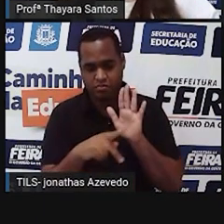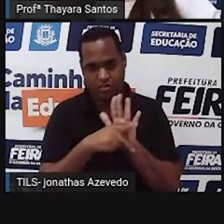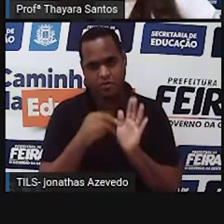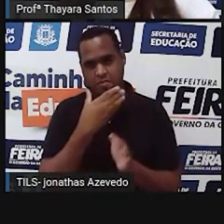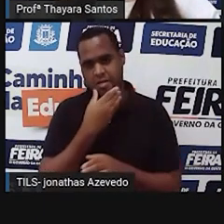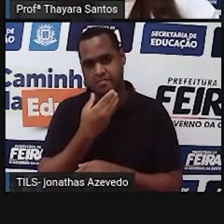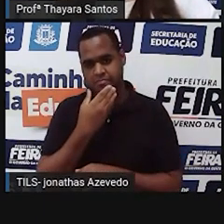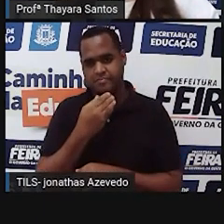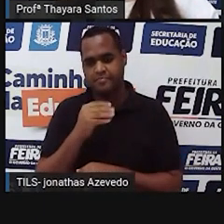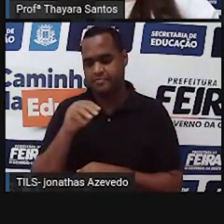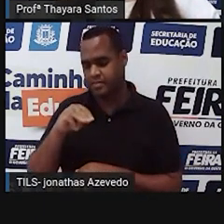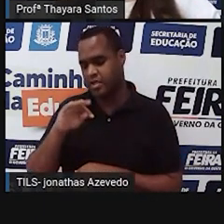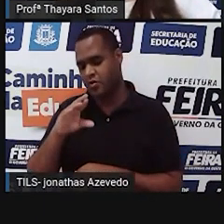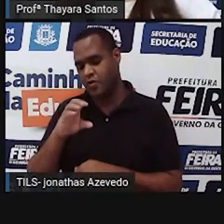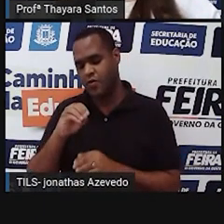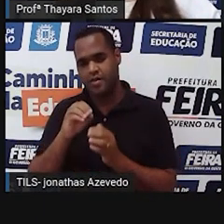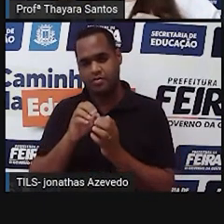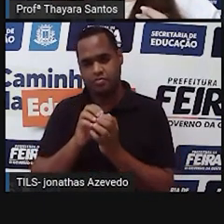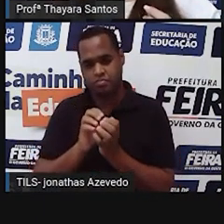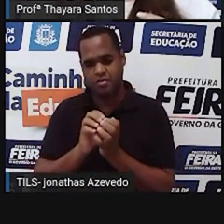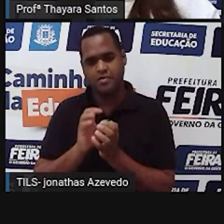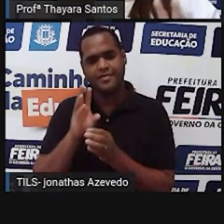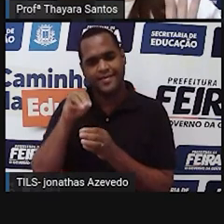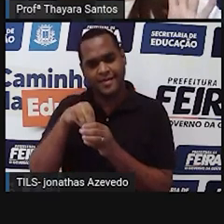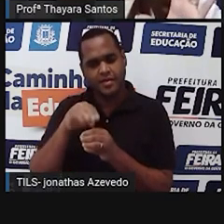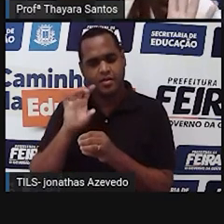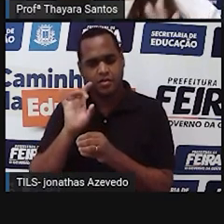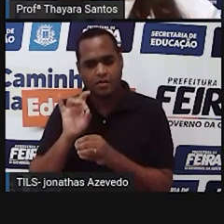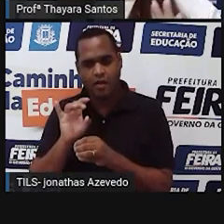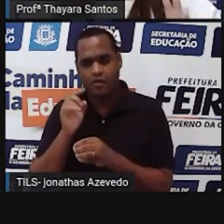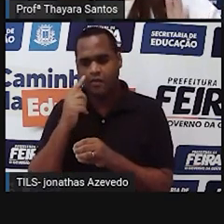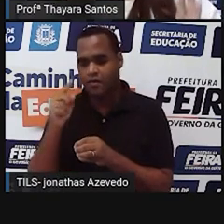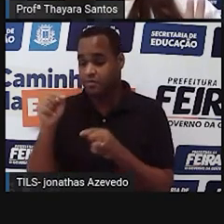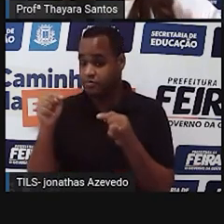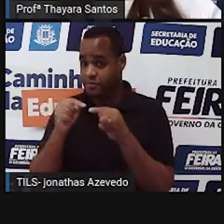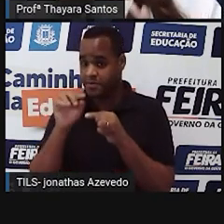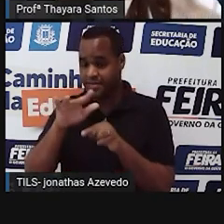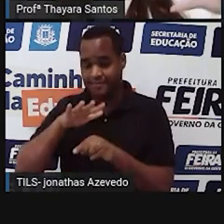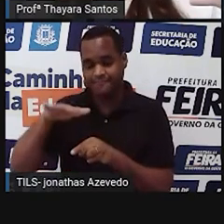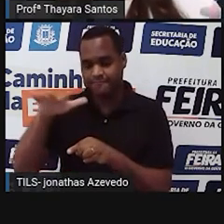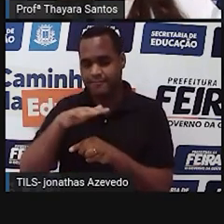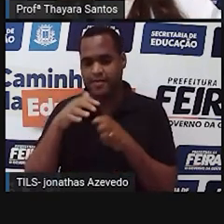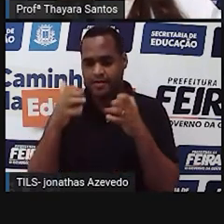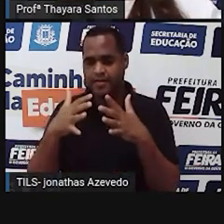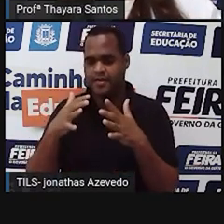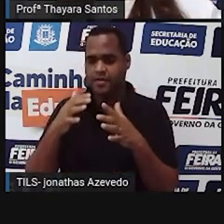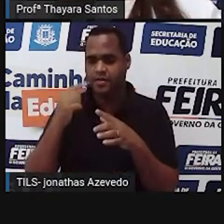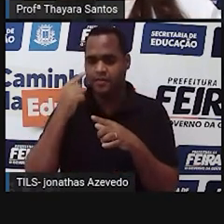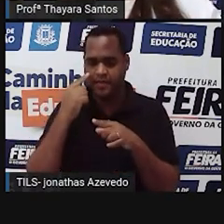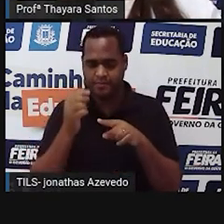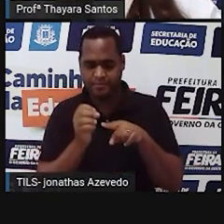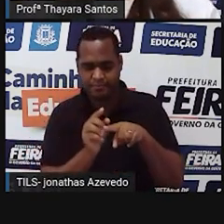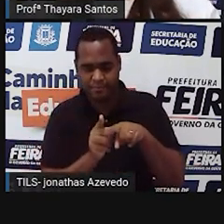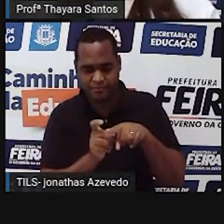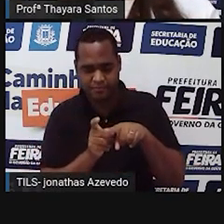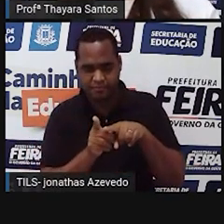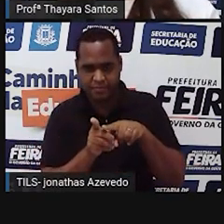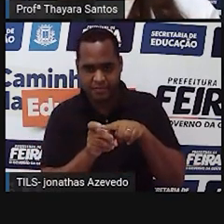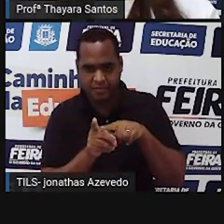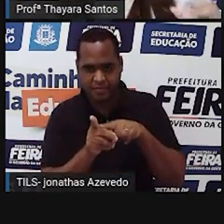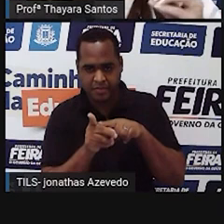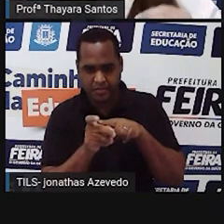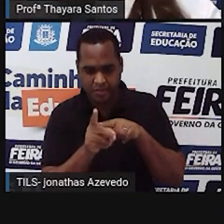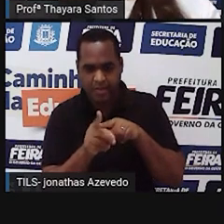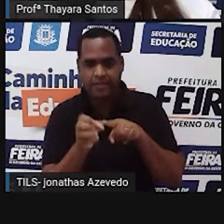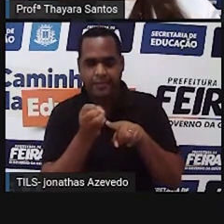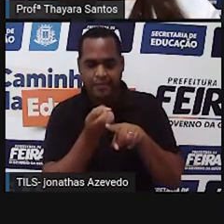tem muita mitocôndria, mas a mitocôndria ela está localizada naquela região que fica ali entre a cabeça do espermatozoide e a cauda